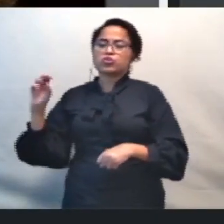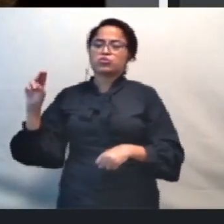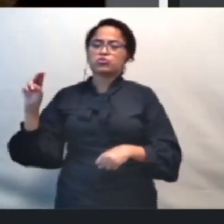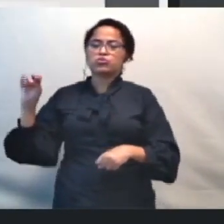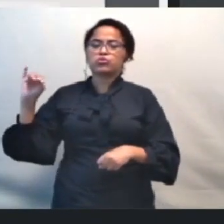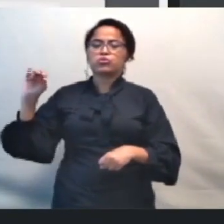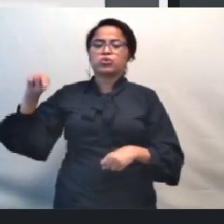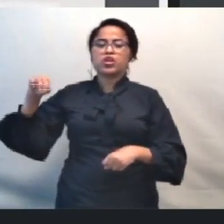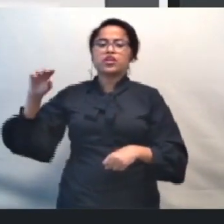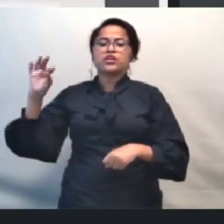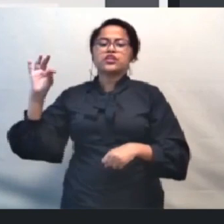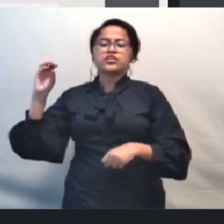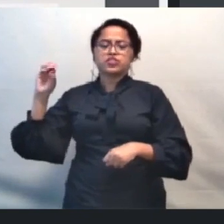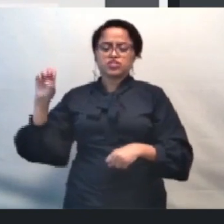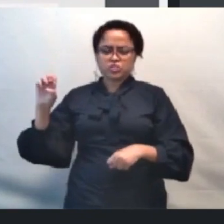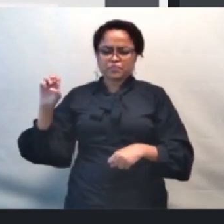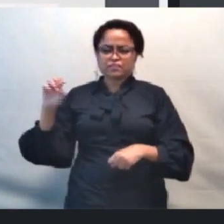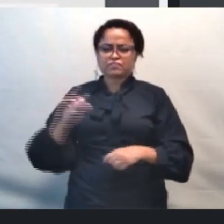Vai lá.